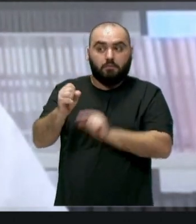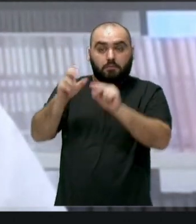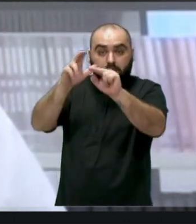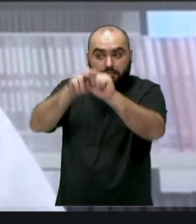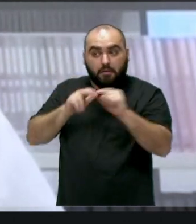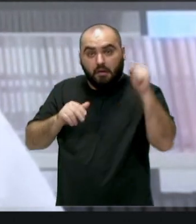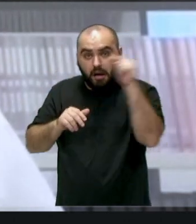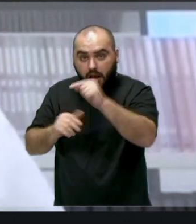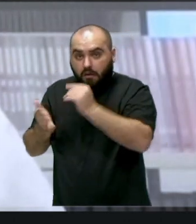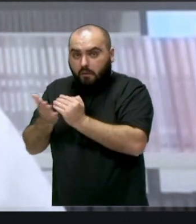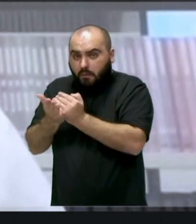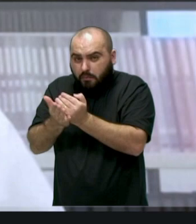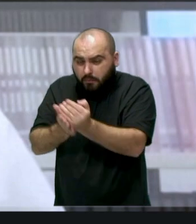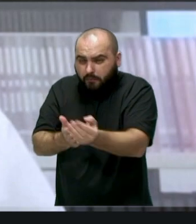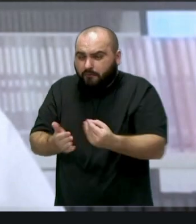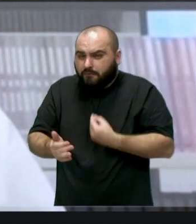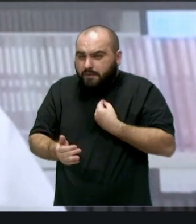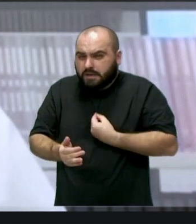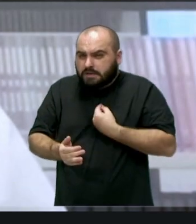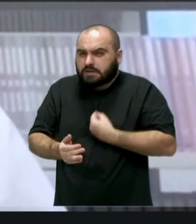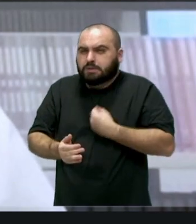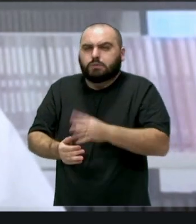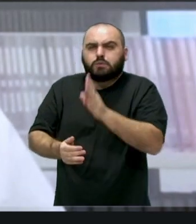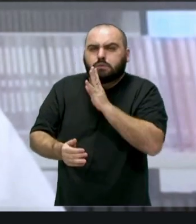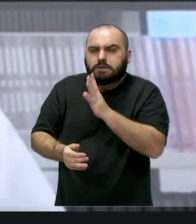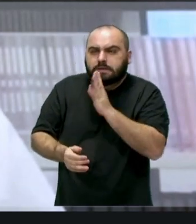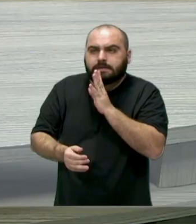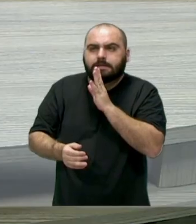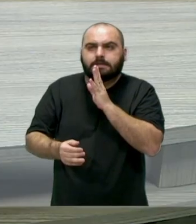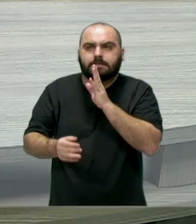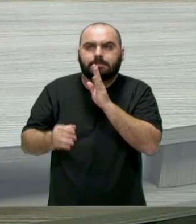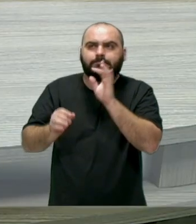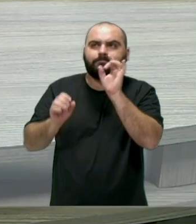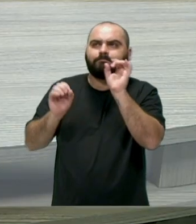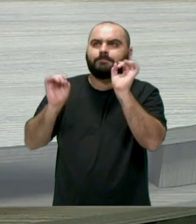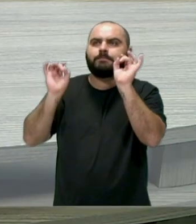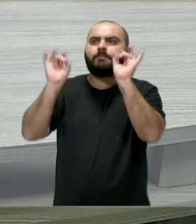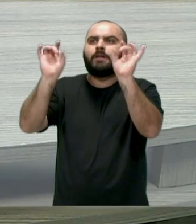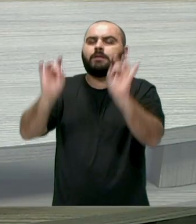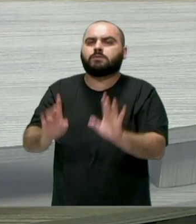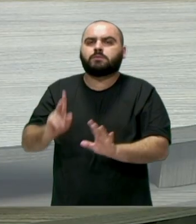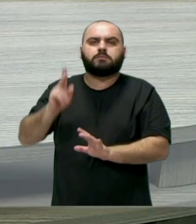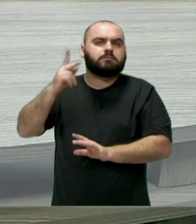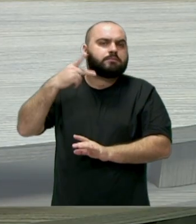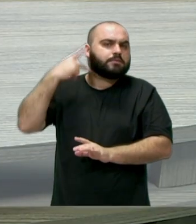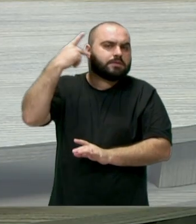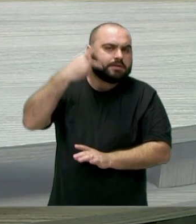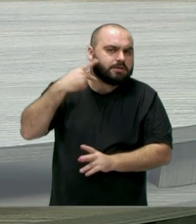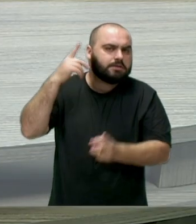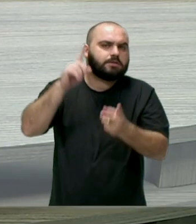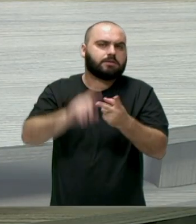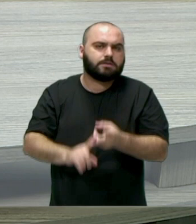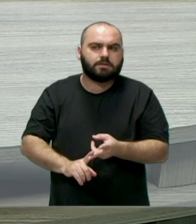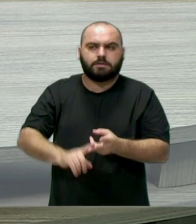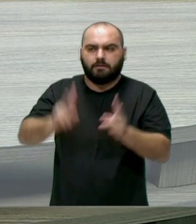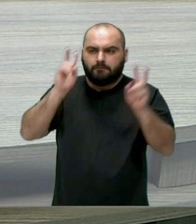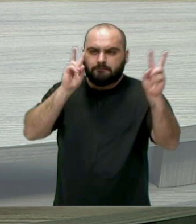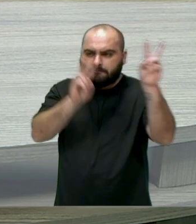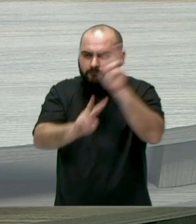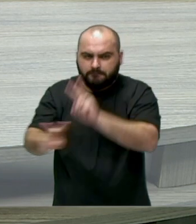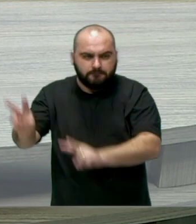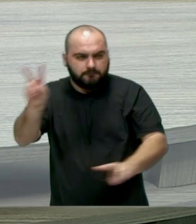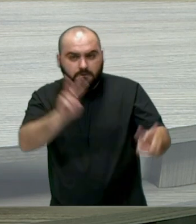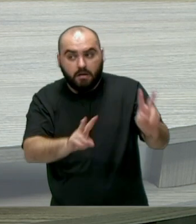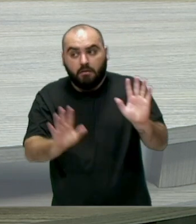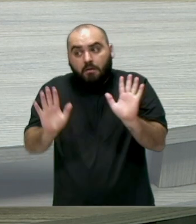vida buscando conhecer os aspectos eleitorais, os aspectos políticos, tendo visão crítica, quem